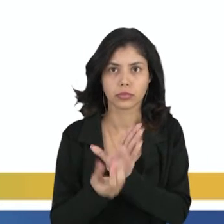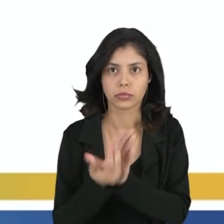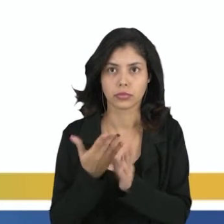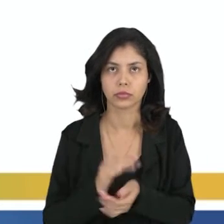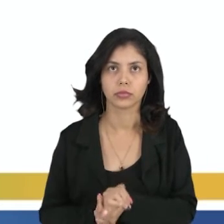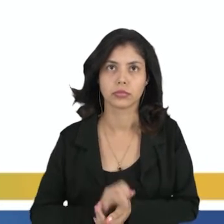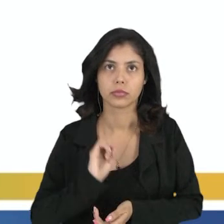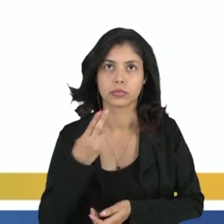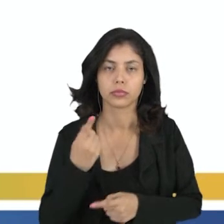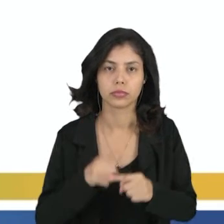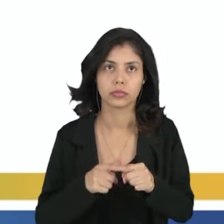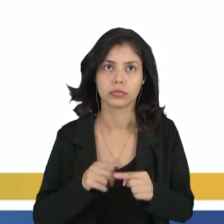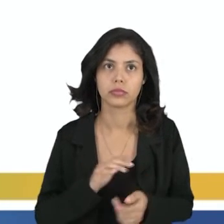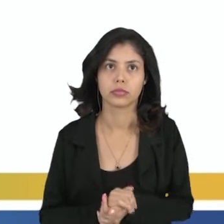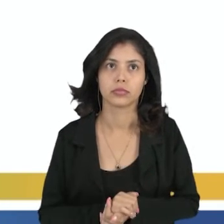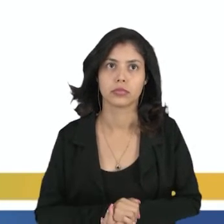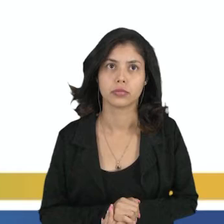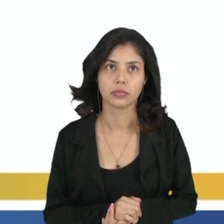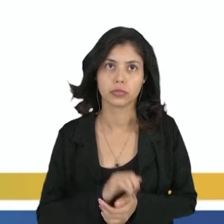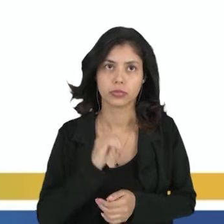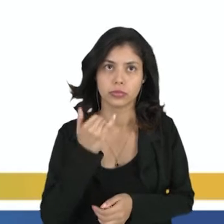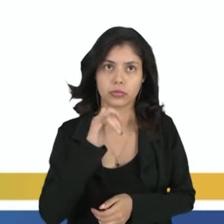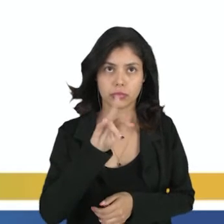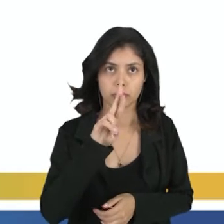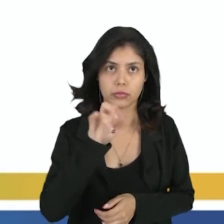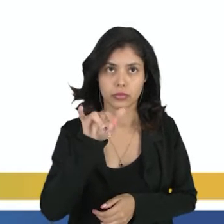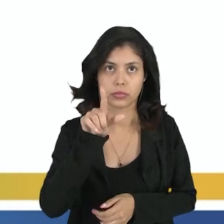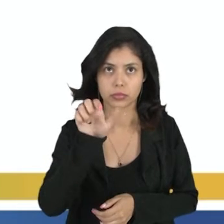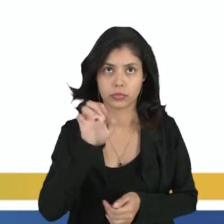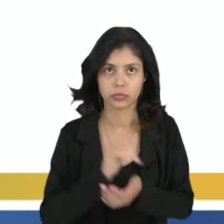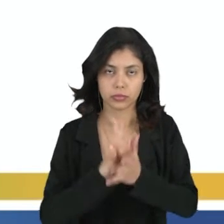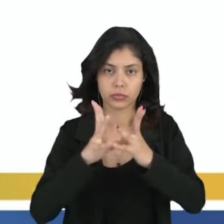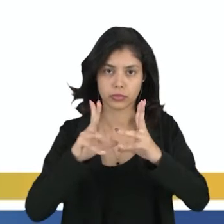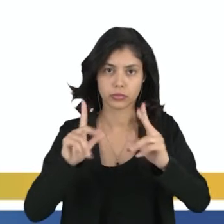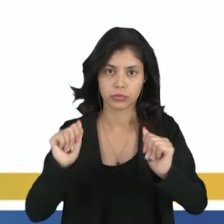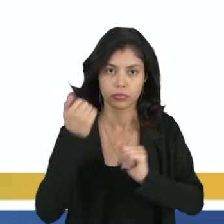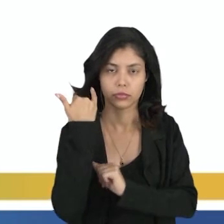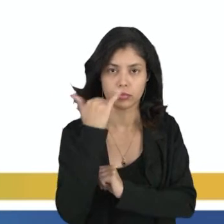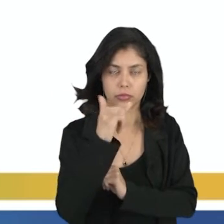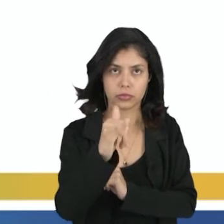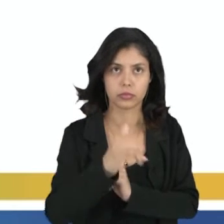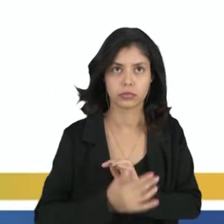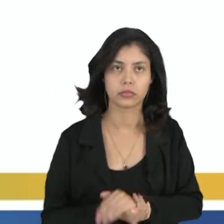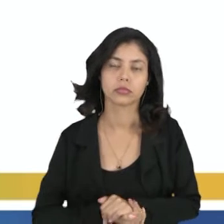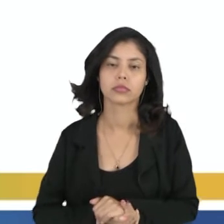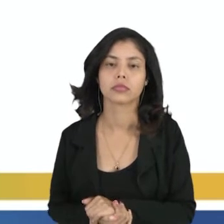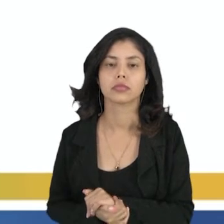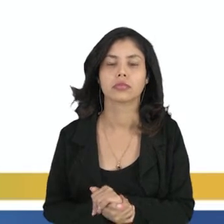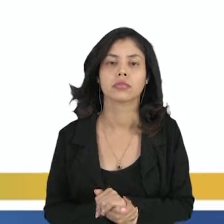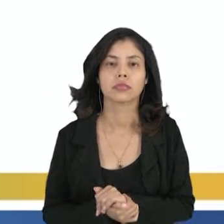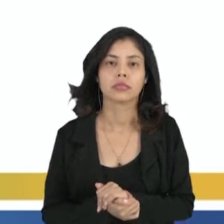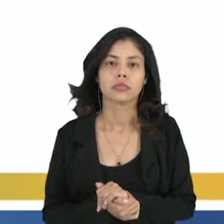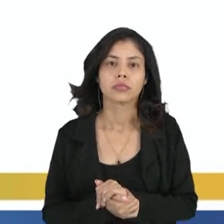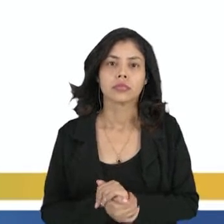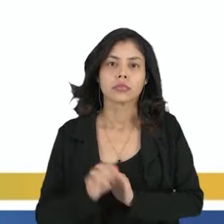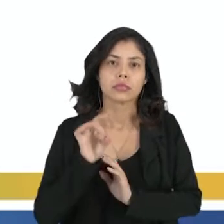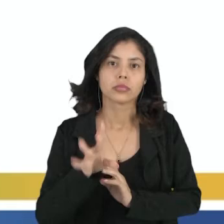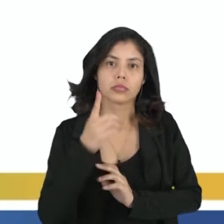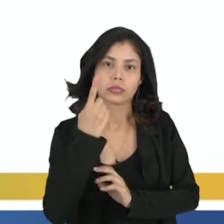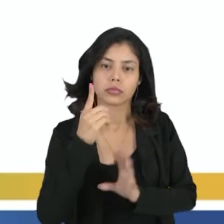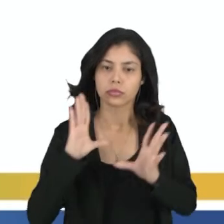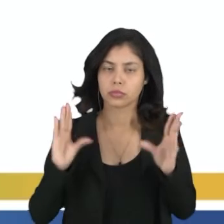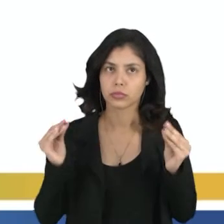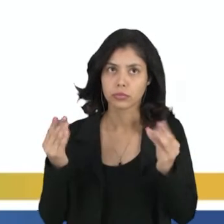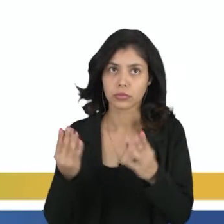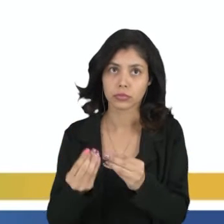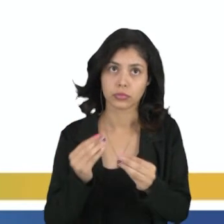ser 2 ou mais, ok? E a eletrólise, que é uma decomposição pela eletricidade. Então, a gente tem somente uma